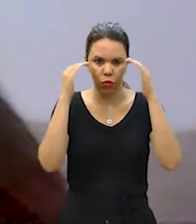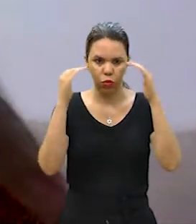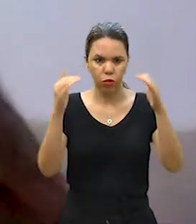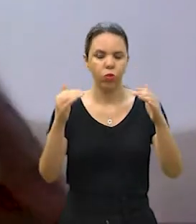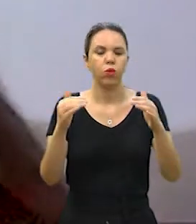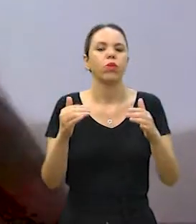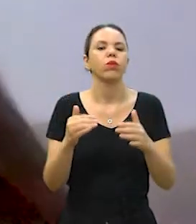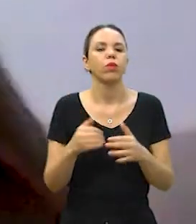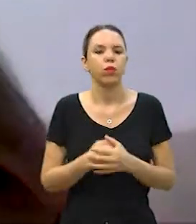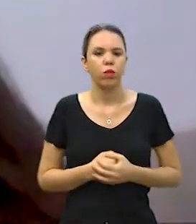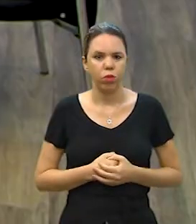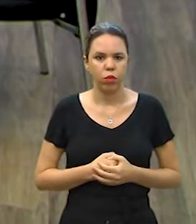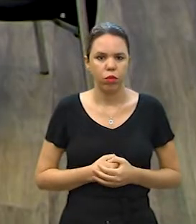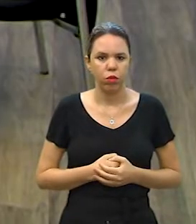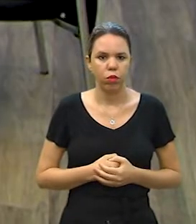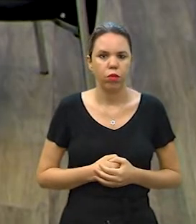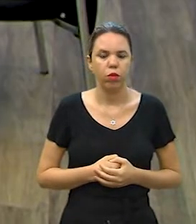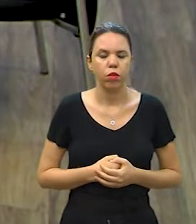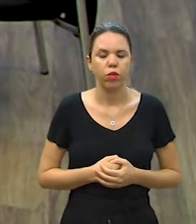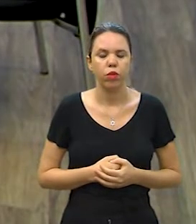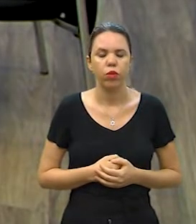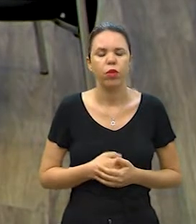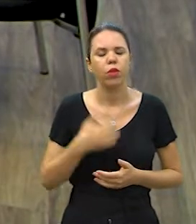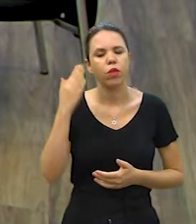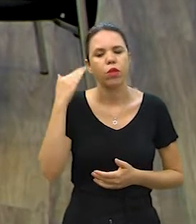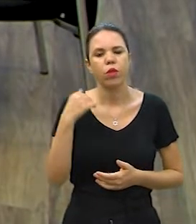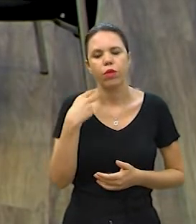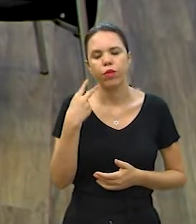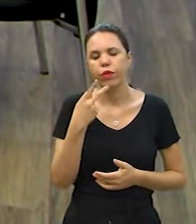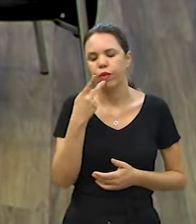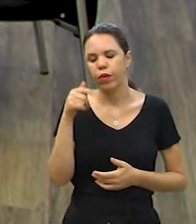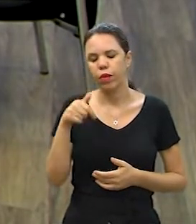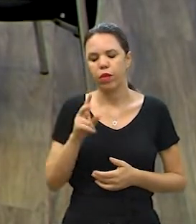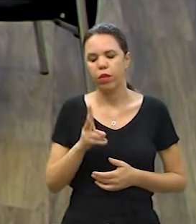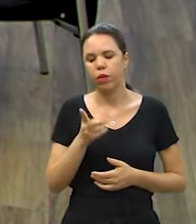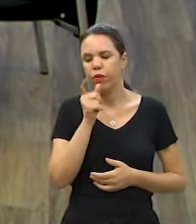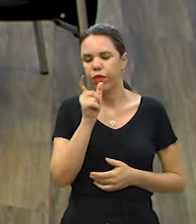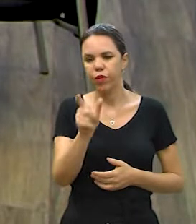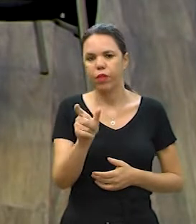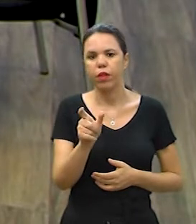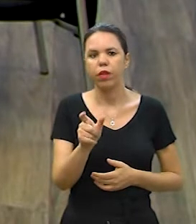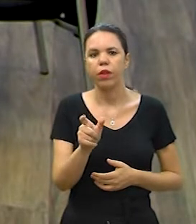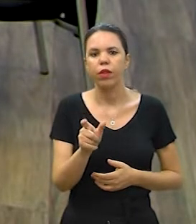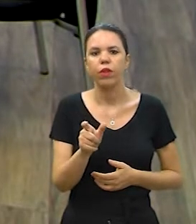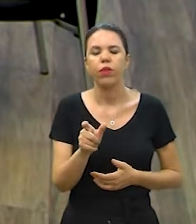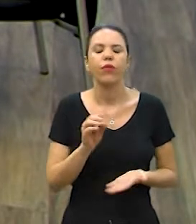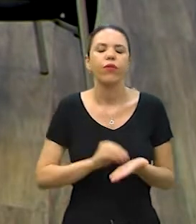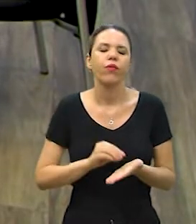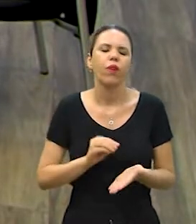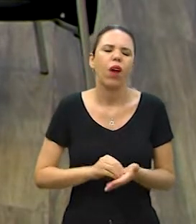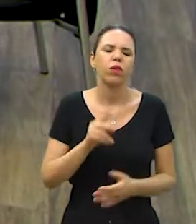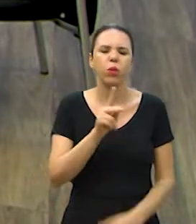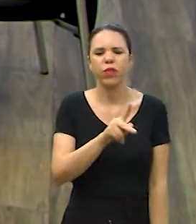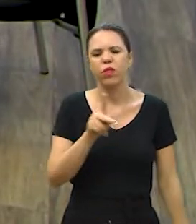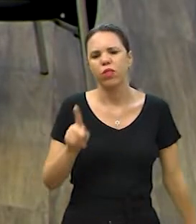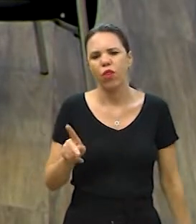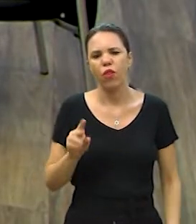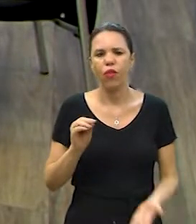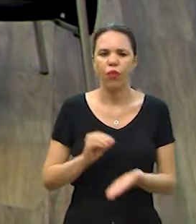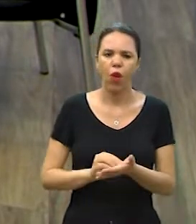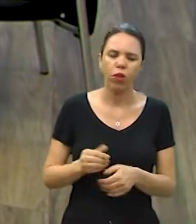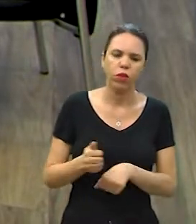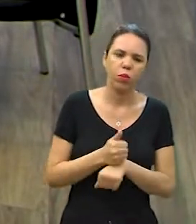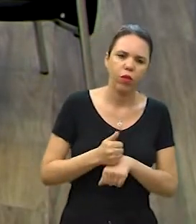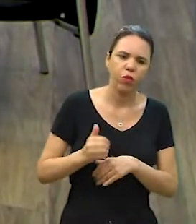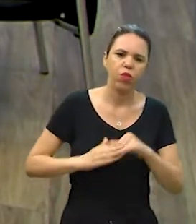aí têm que ser mais rígidas. Ô, Débora, uma palavra que tem sido muito citada aqui no questão de ordem é a falta. Falta professor, falta